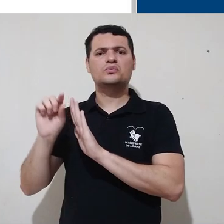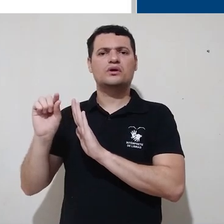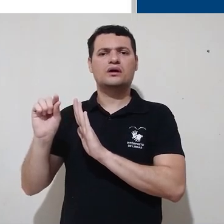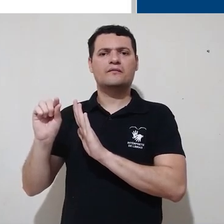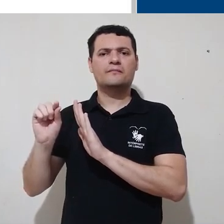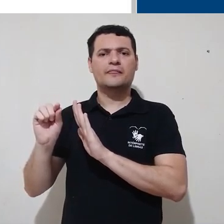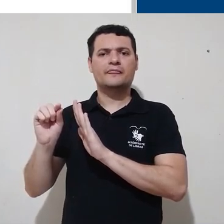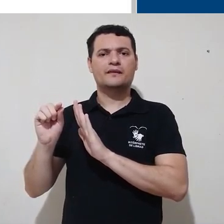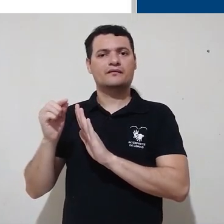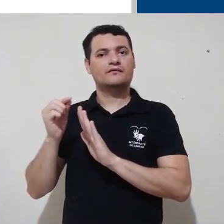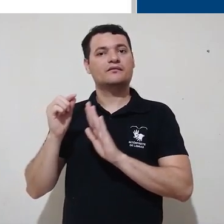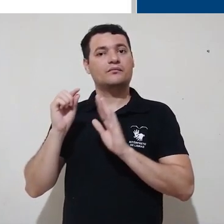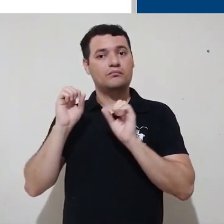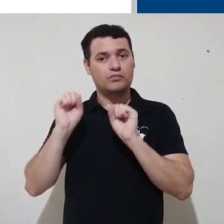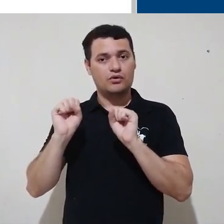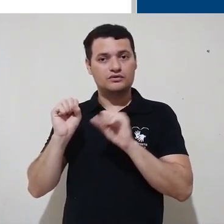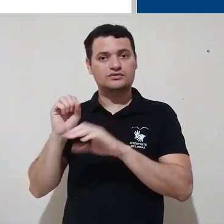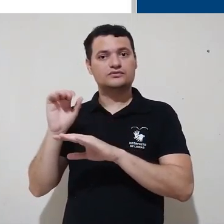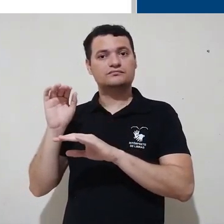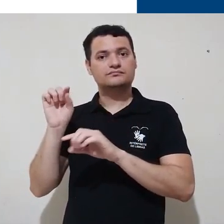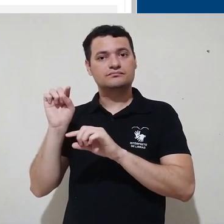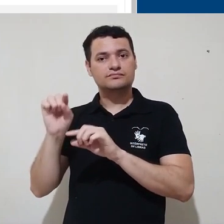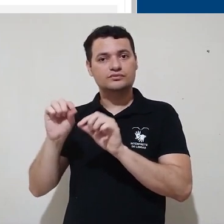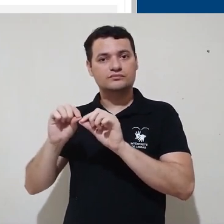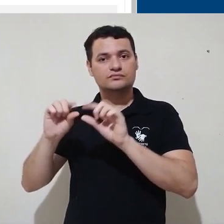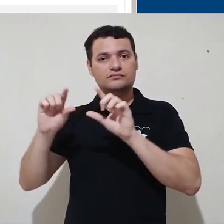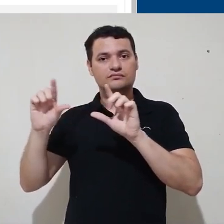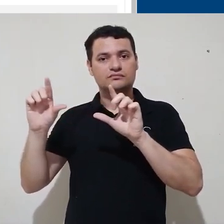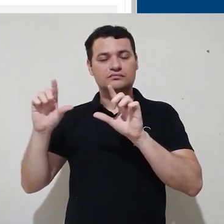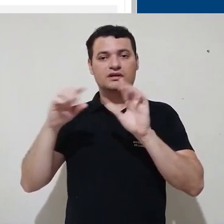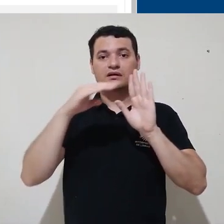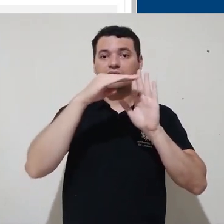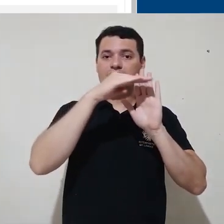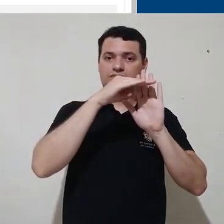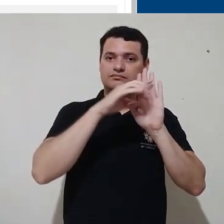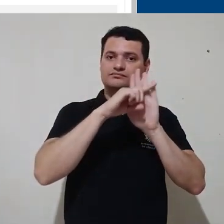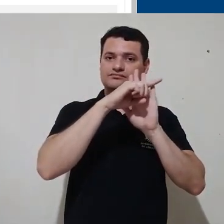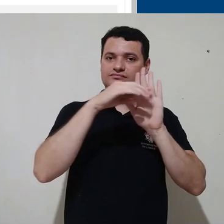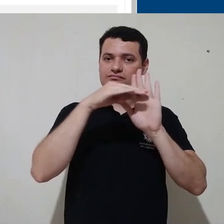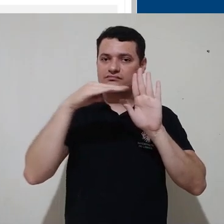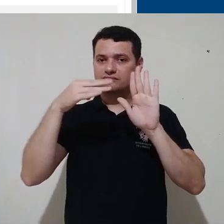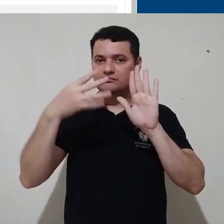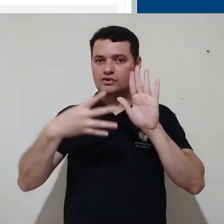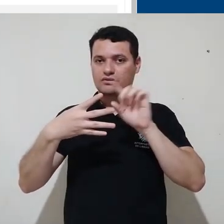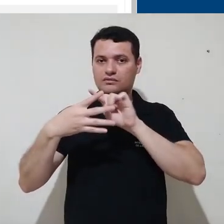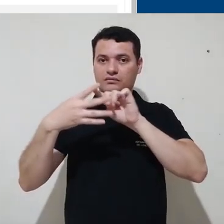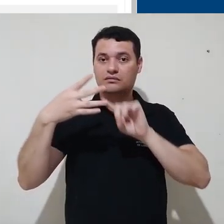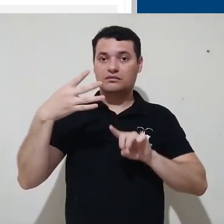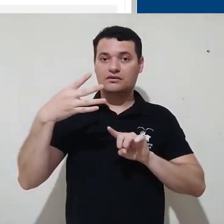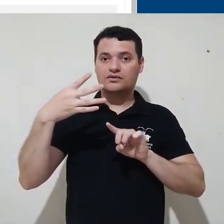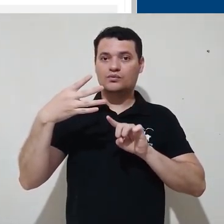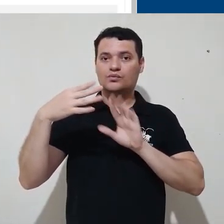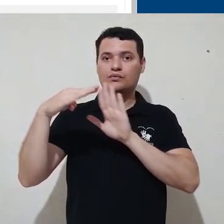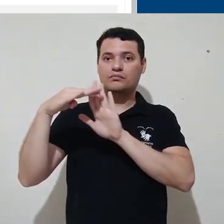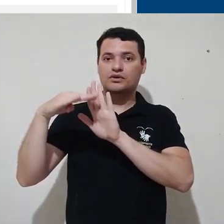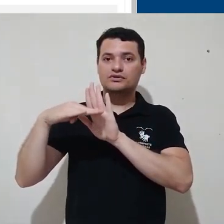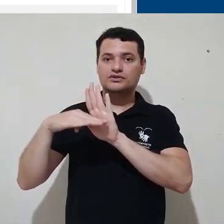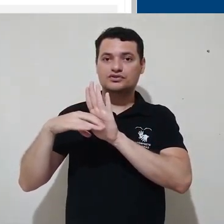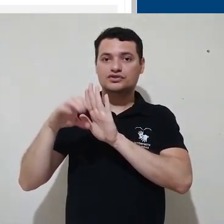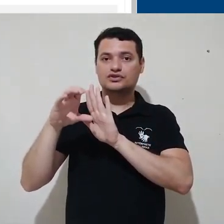curso e eu posso fazer acesso a categoria sabe eu tenho a